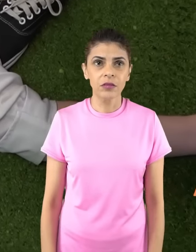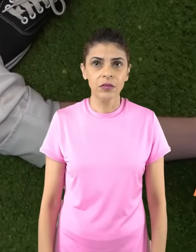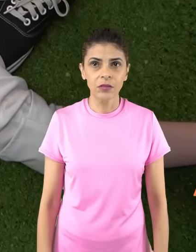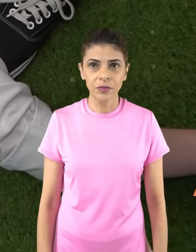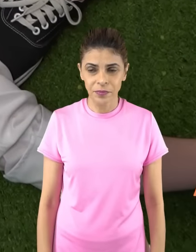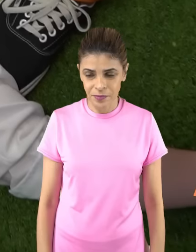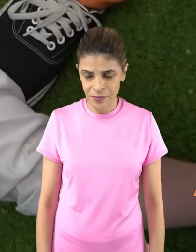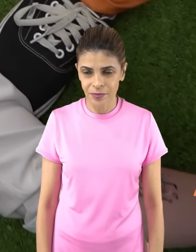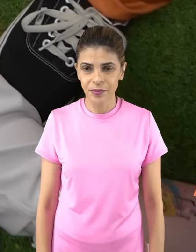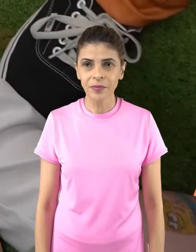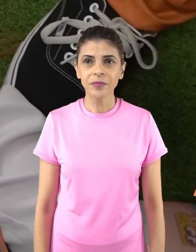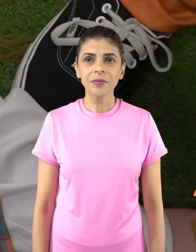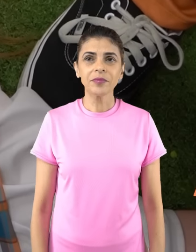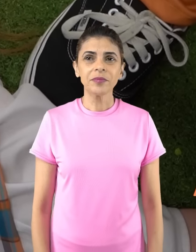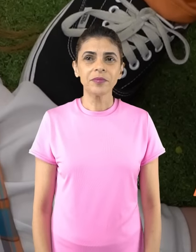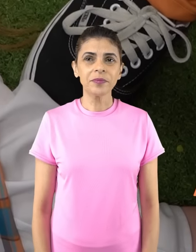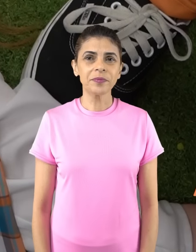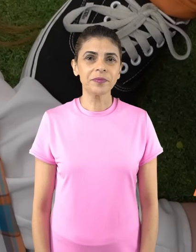Não, não